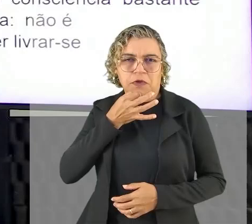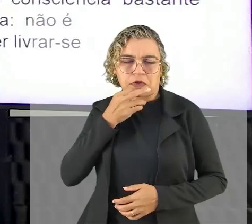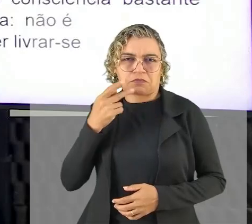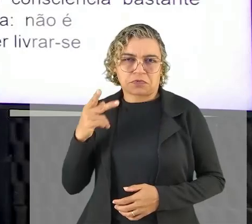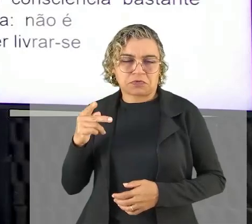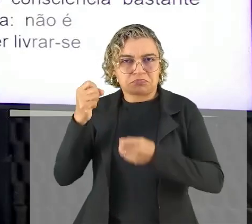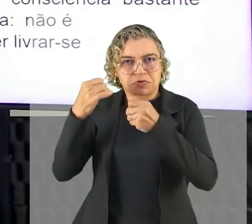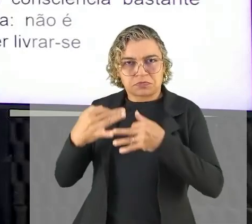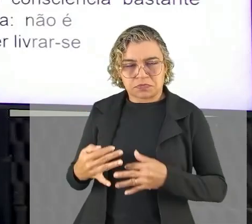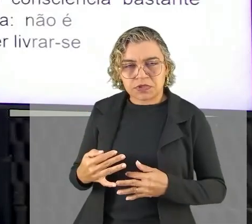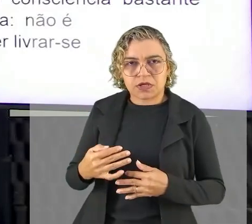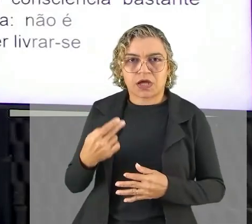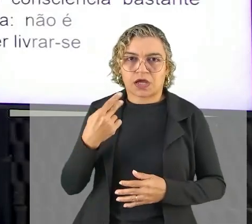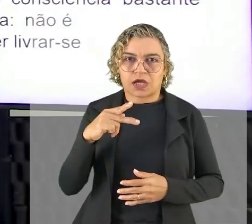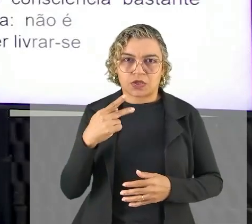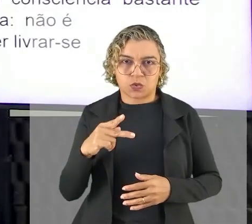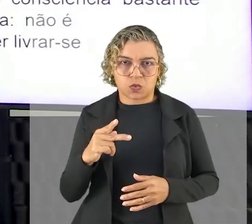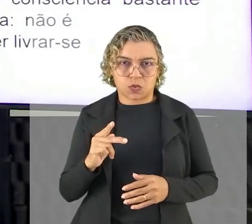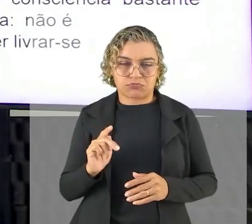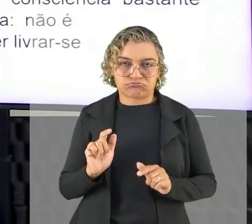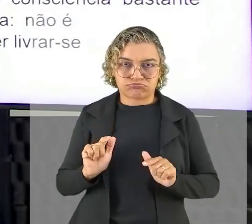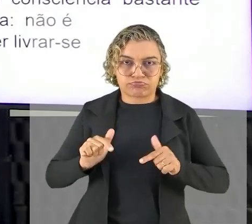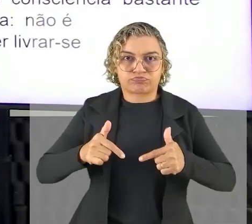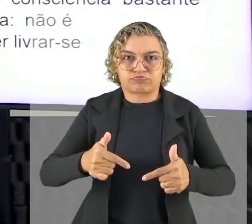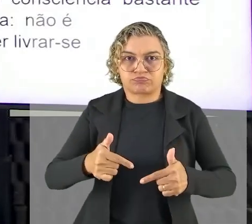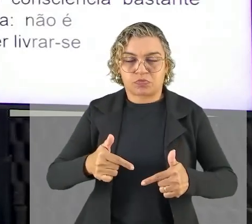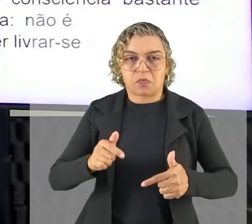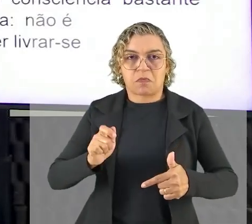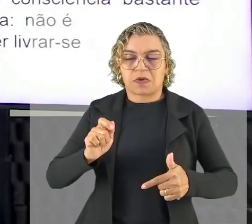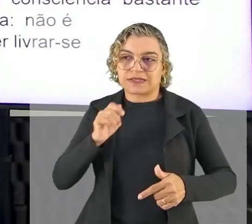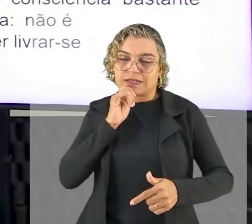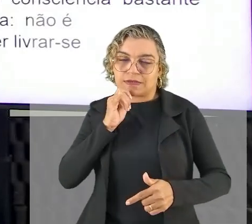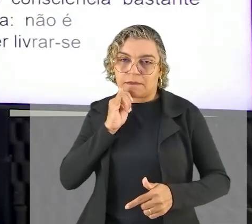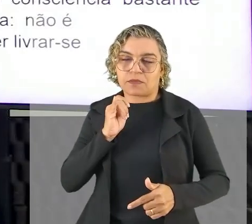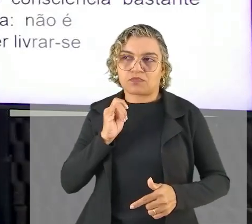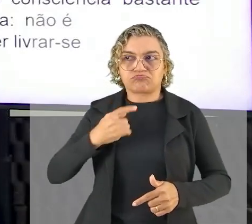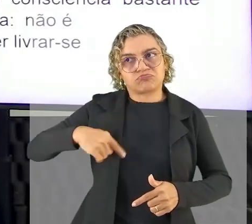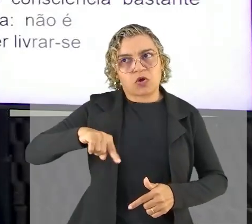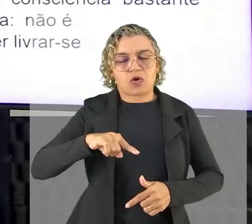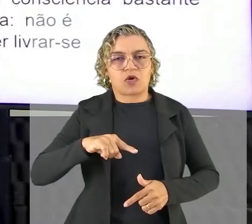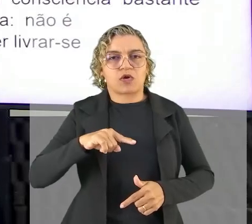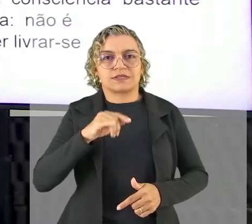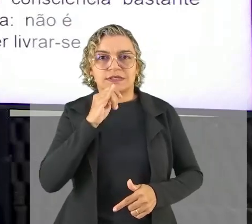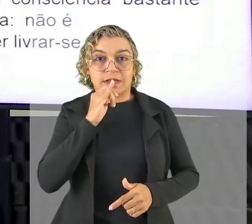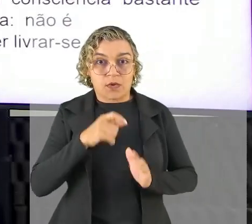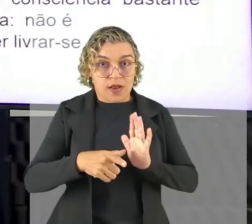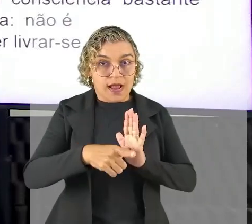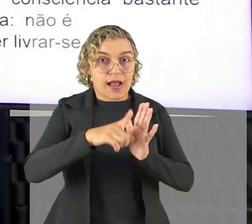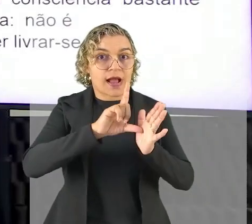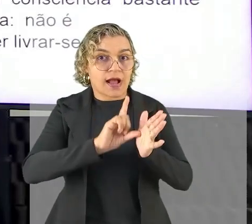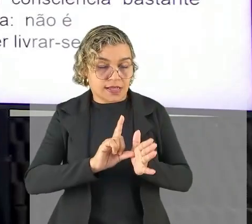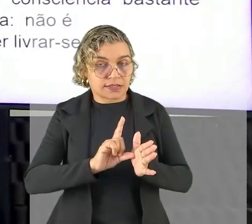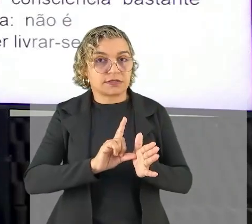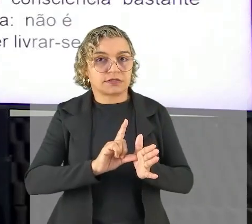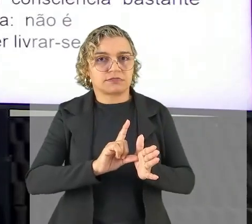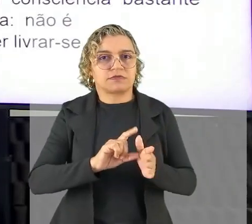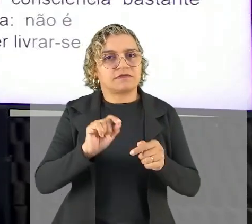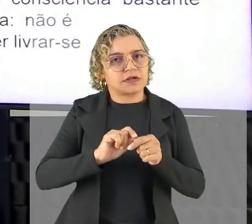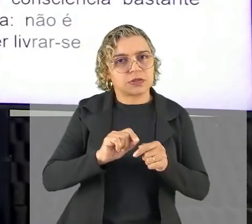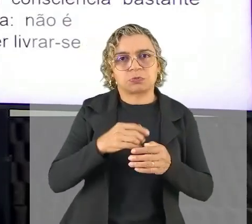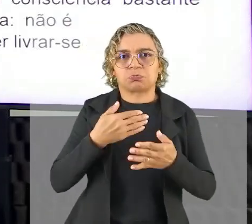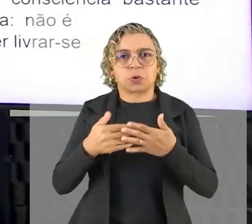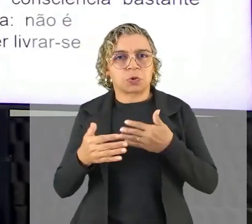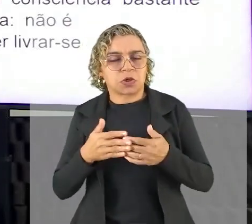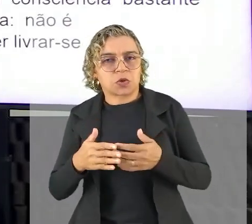conduta ela possa se tornar uma lei universal. Ou seja, a gente, antes de cometer qualquer ato, tendo isso em mente, a